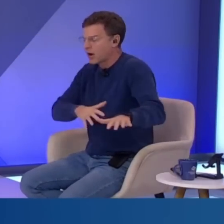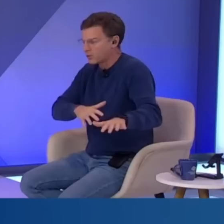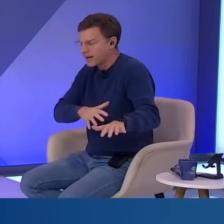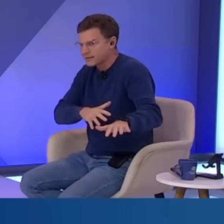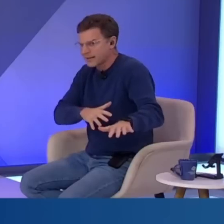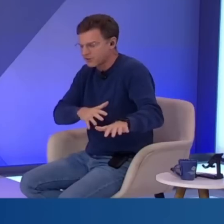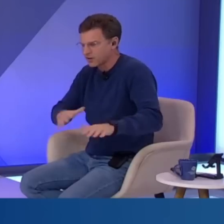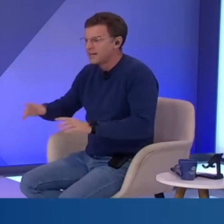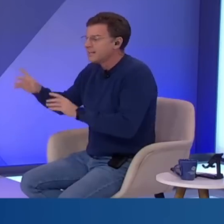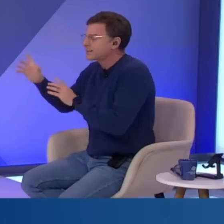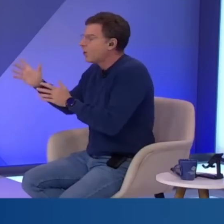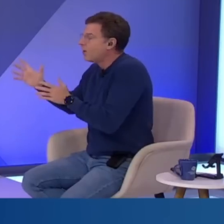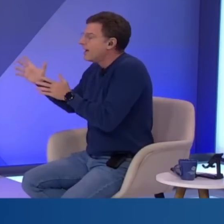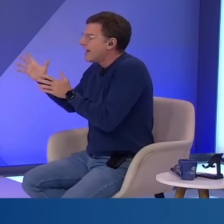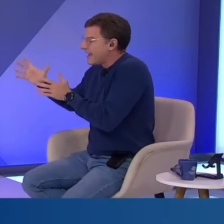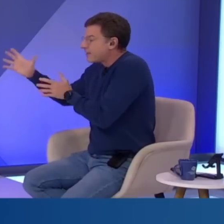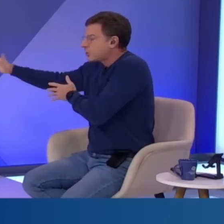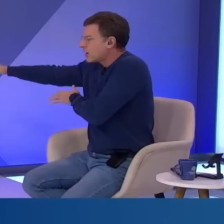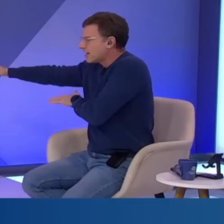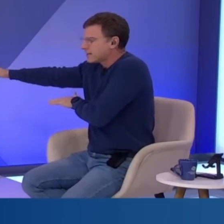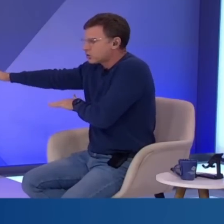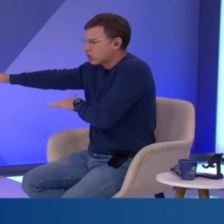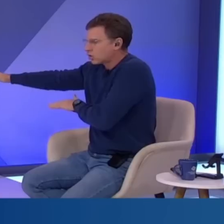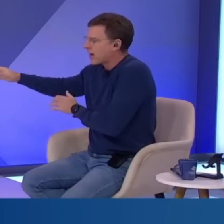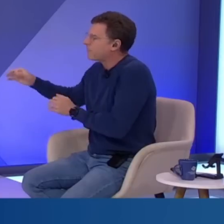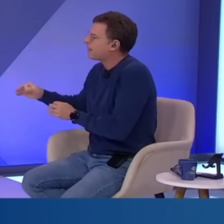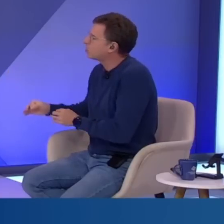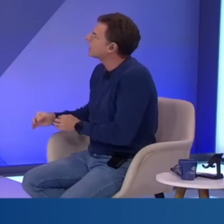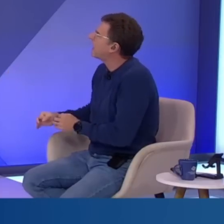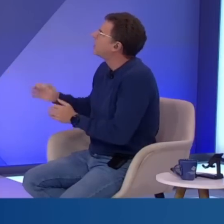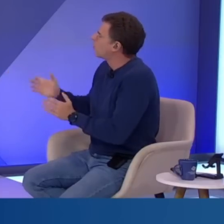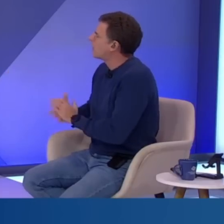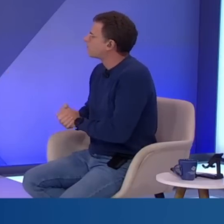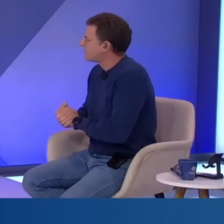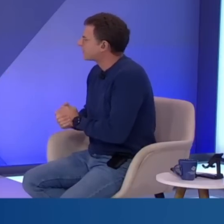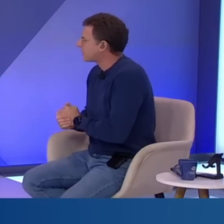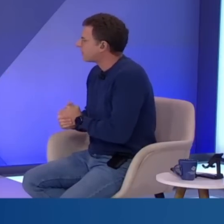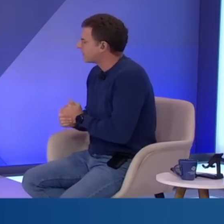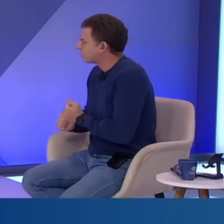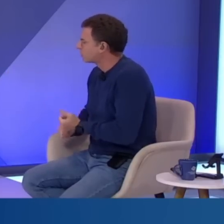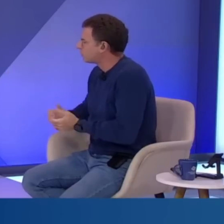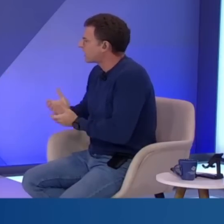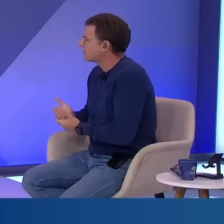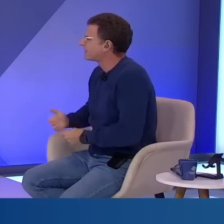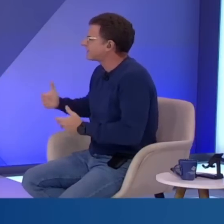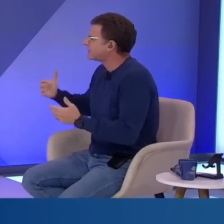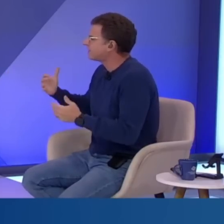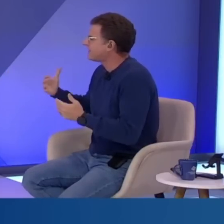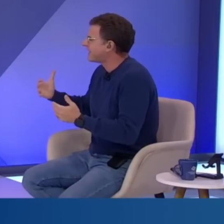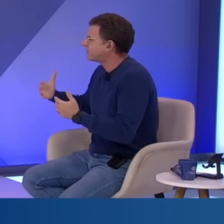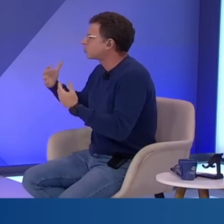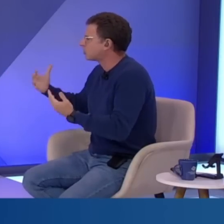Dados da Ambima, de agora, mais recente. Então, eles estão ganhando esses juros. Aí a pergunta é, o Campos Neto está fazendo isso porque ele tem